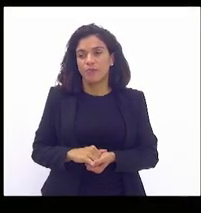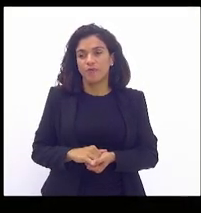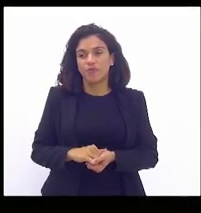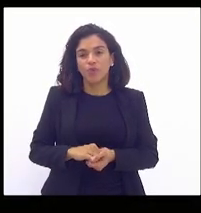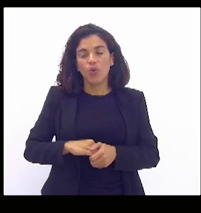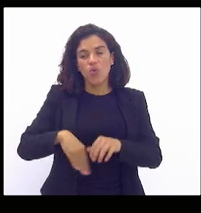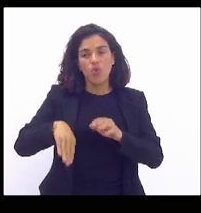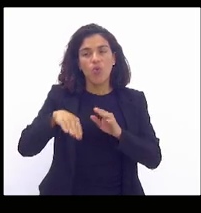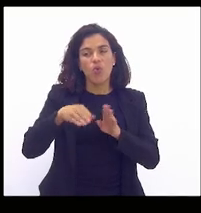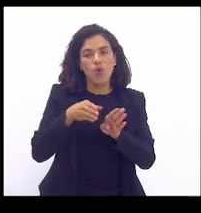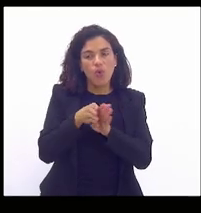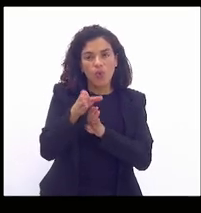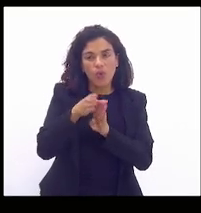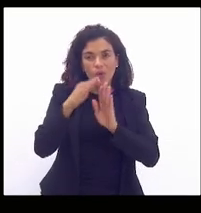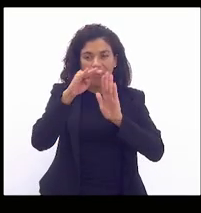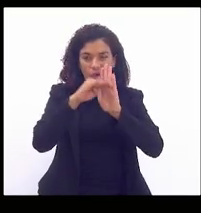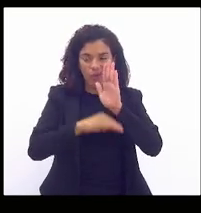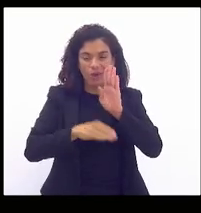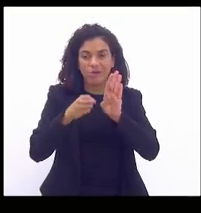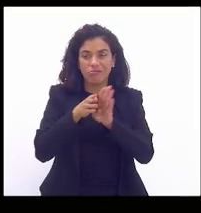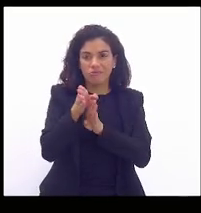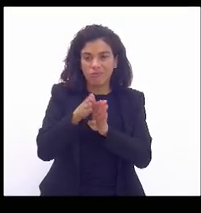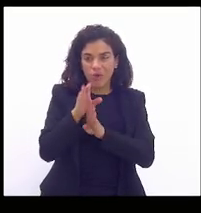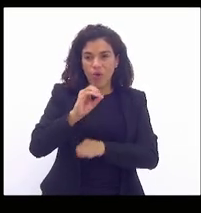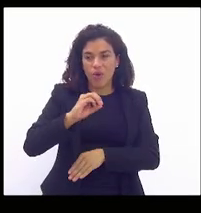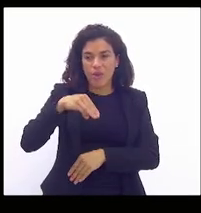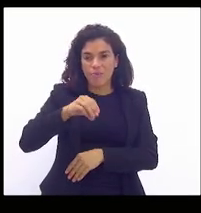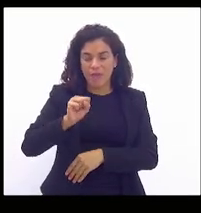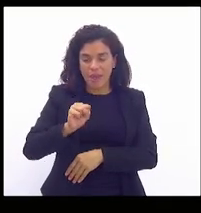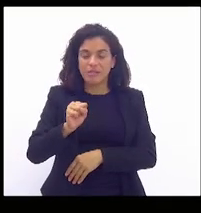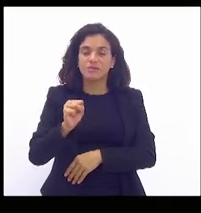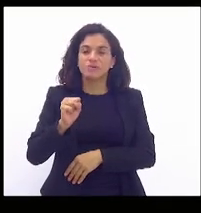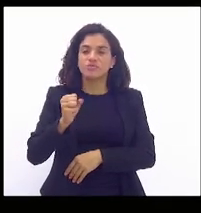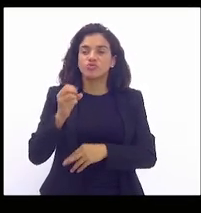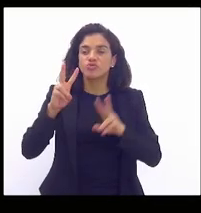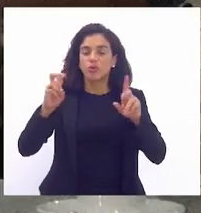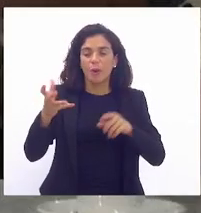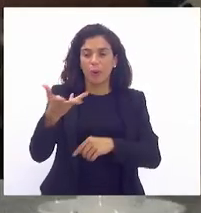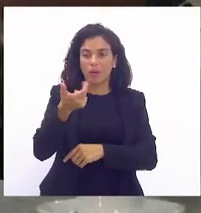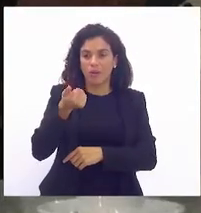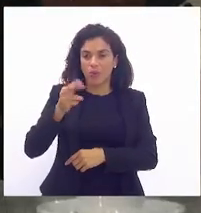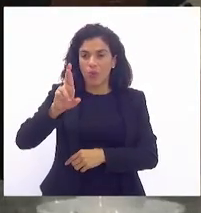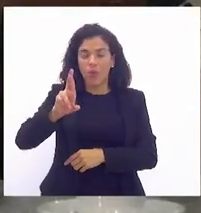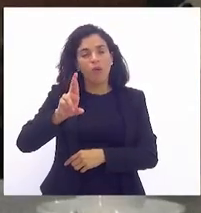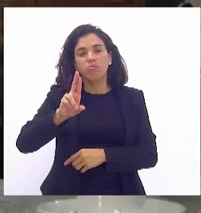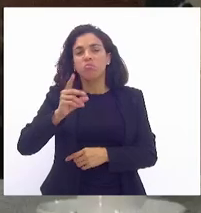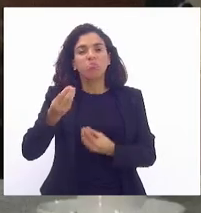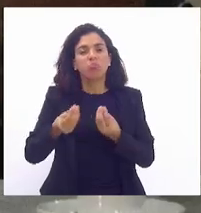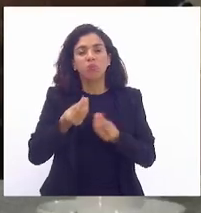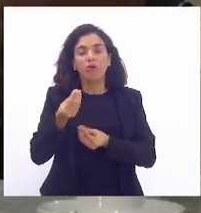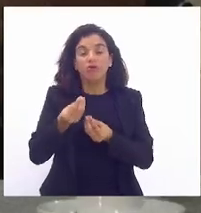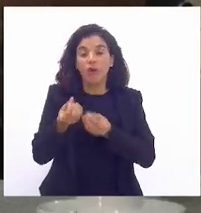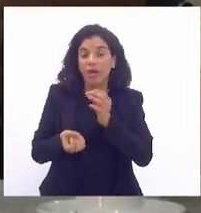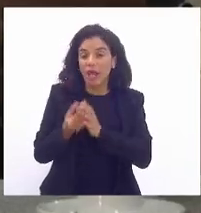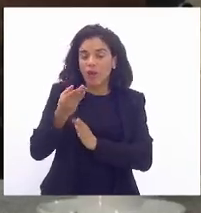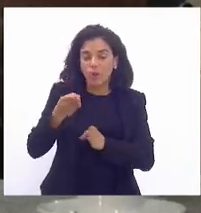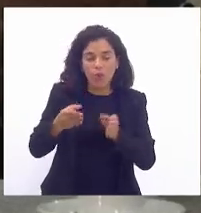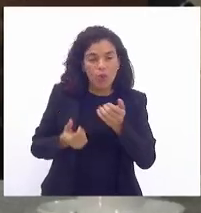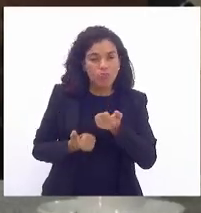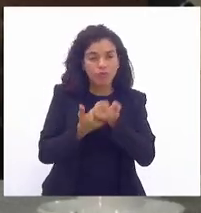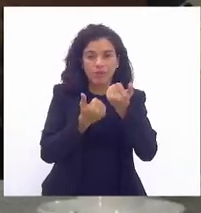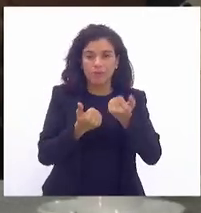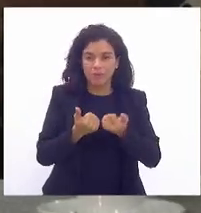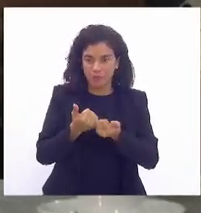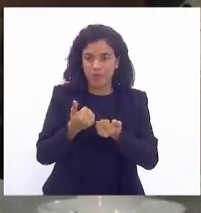O guia da qualidade da OMS, da qualidade do ar, ele foi feito para auxiliar todos os governos que são signatários